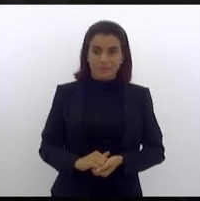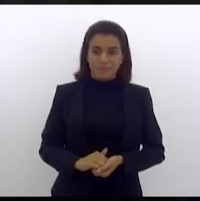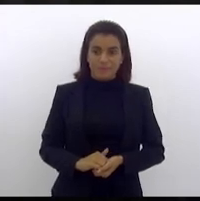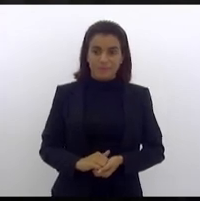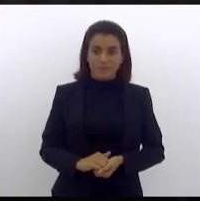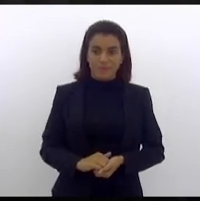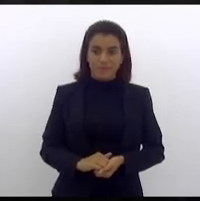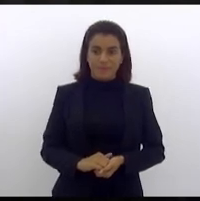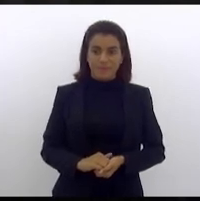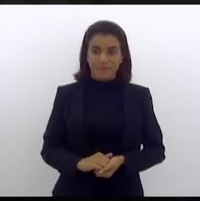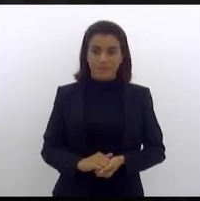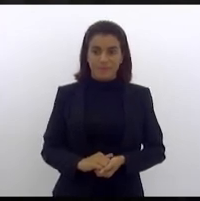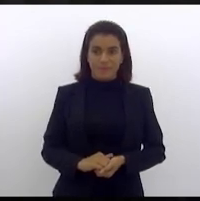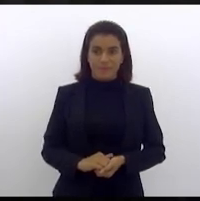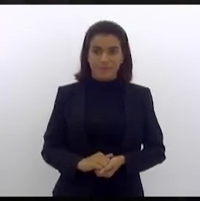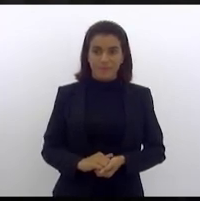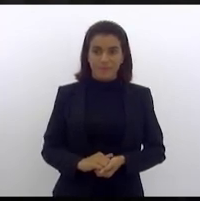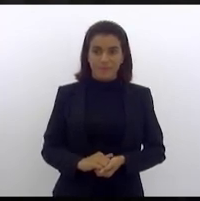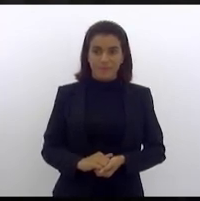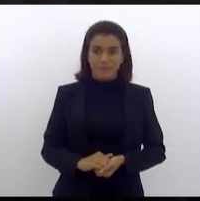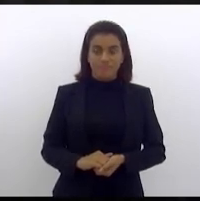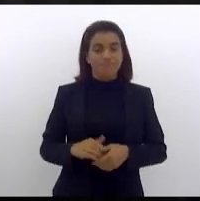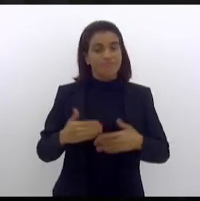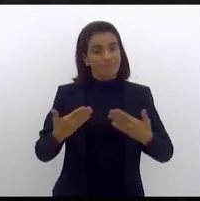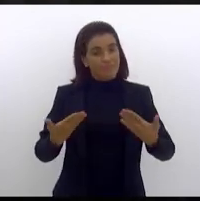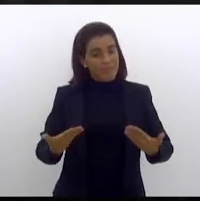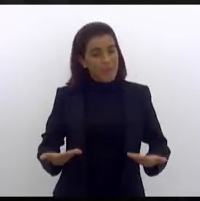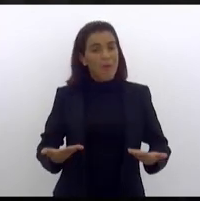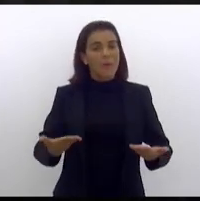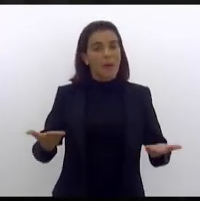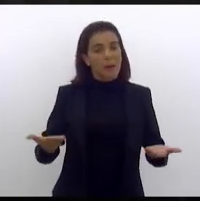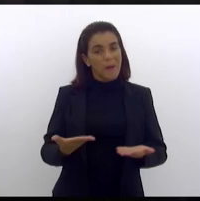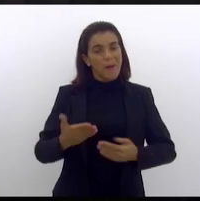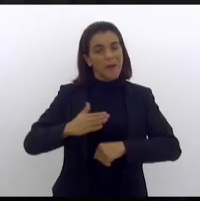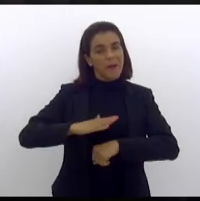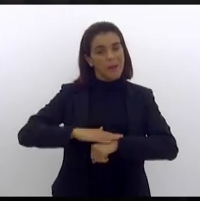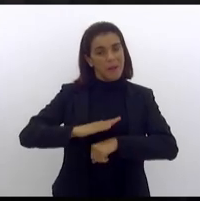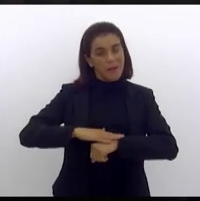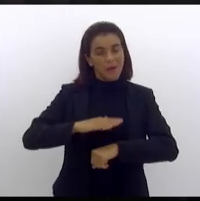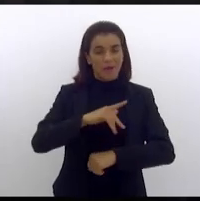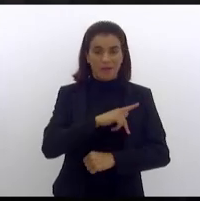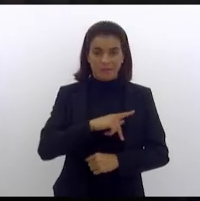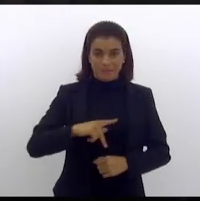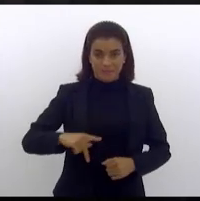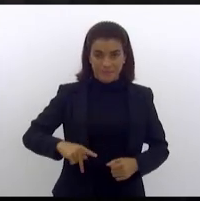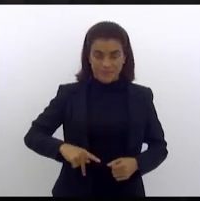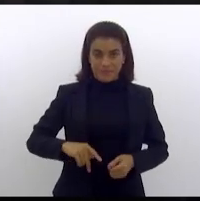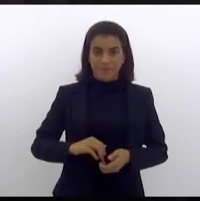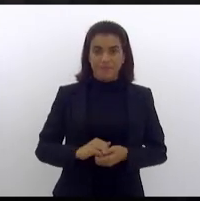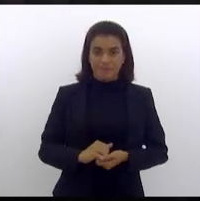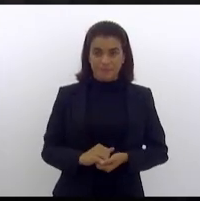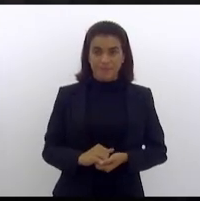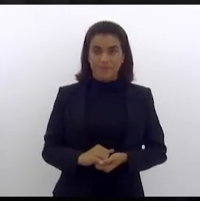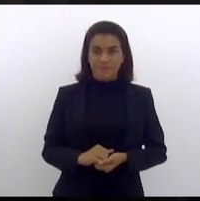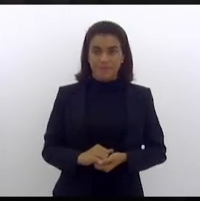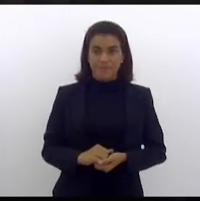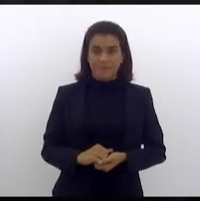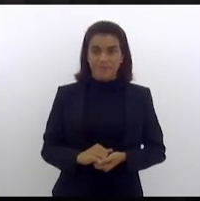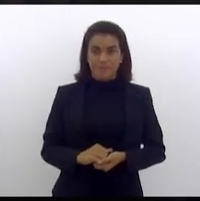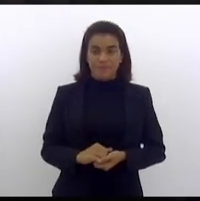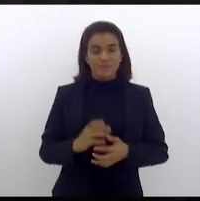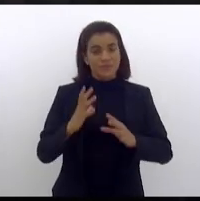encerramento bom então também é hora senhora presidente dos